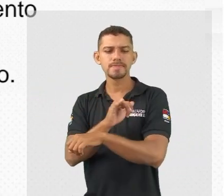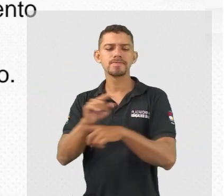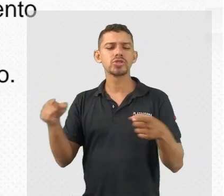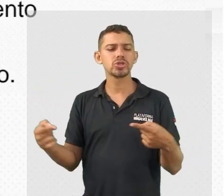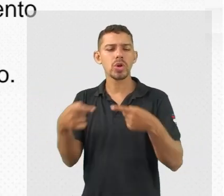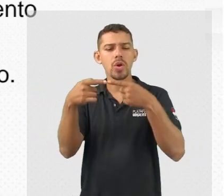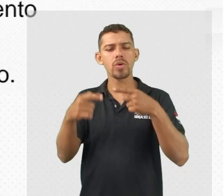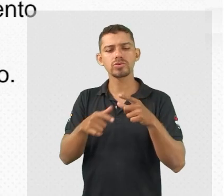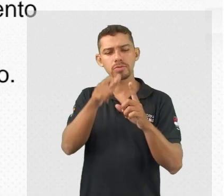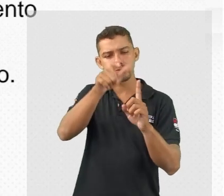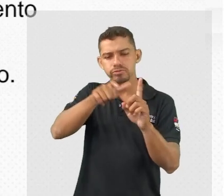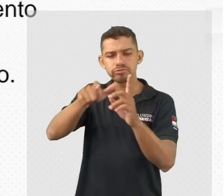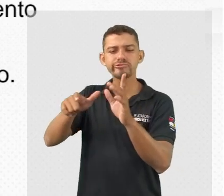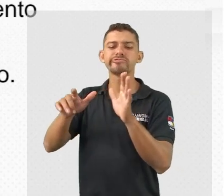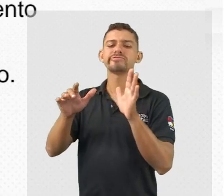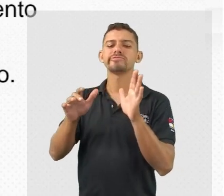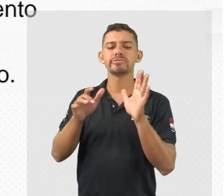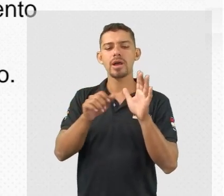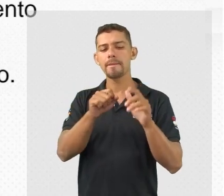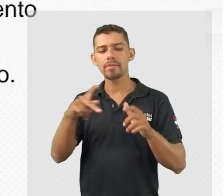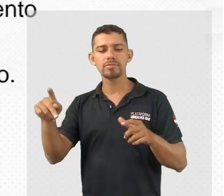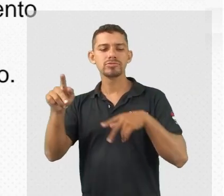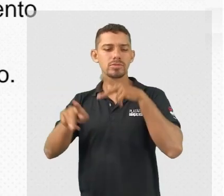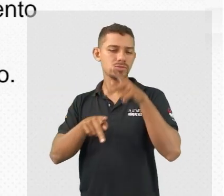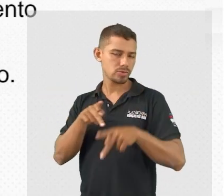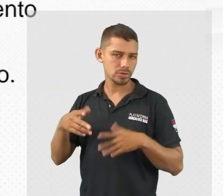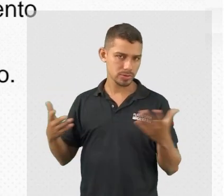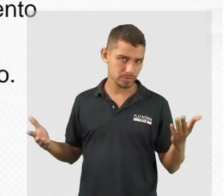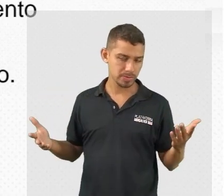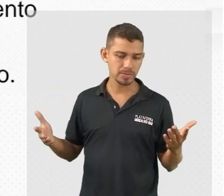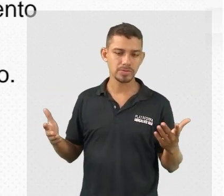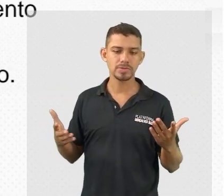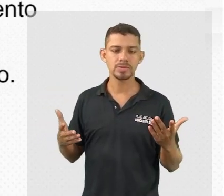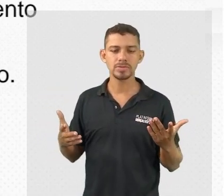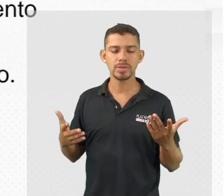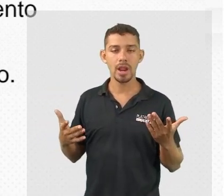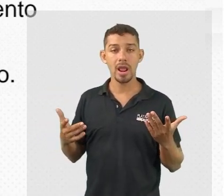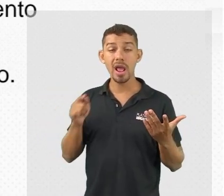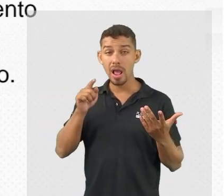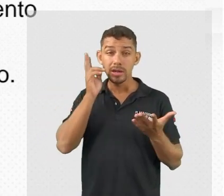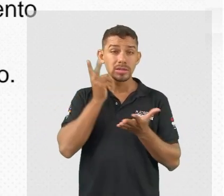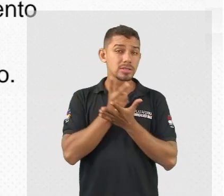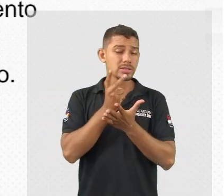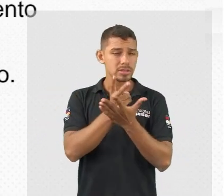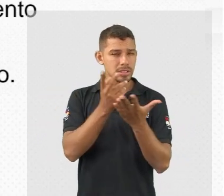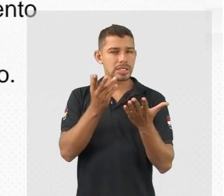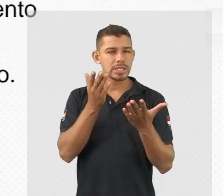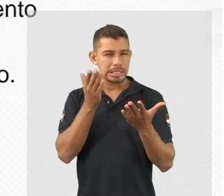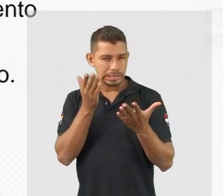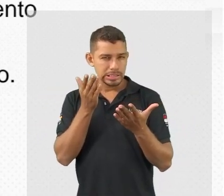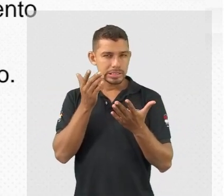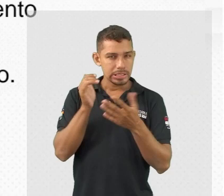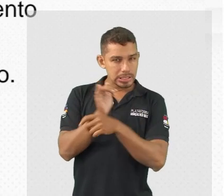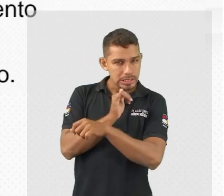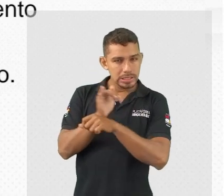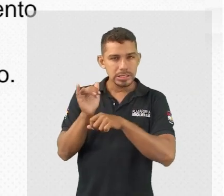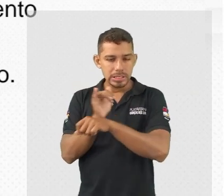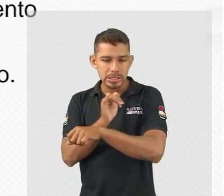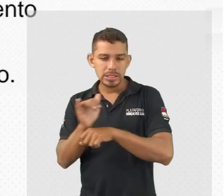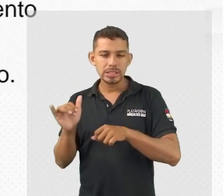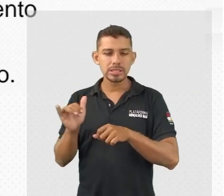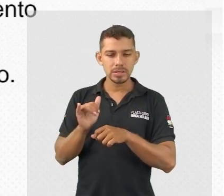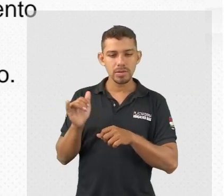acordo com os perfis específicos da população. Então, cada vez mais há um jogo muito íntimo,